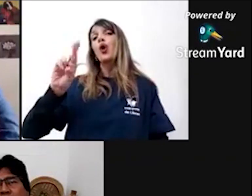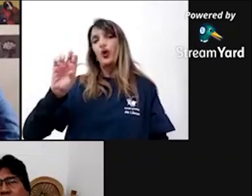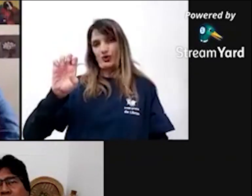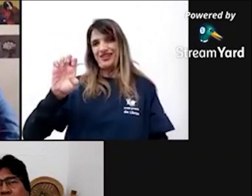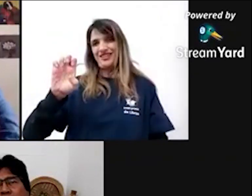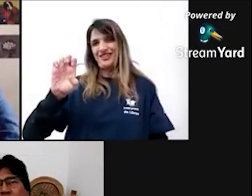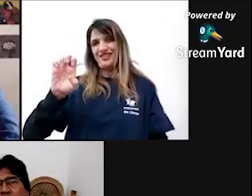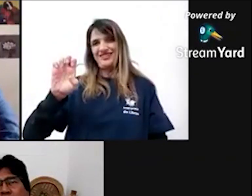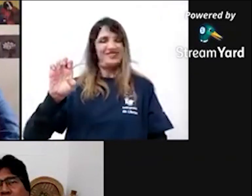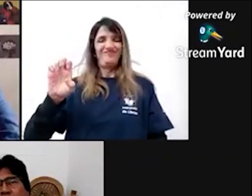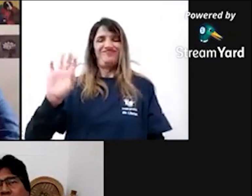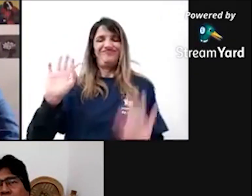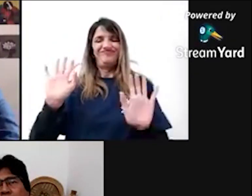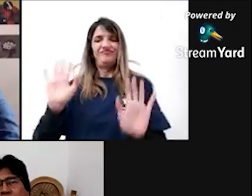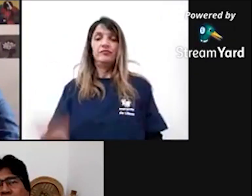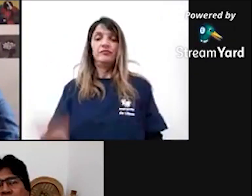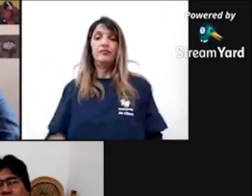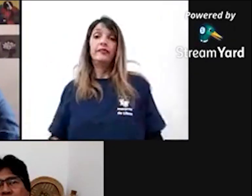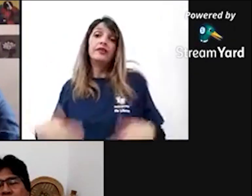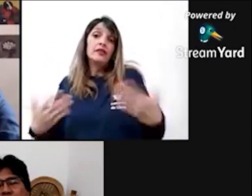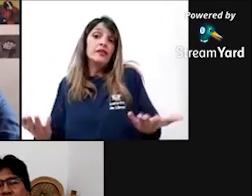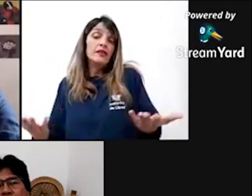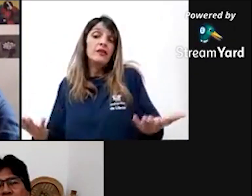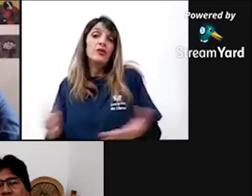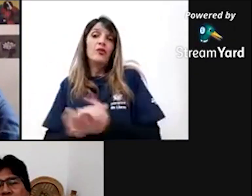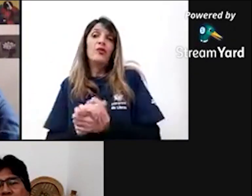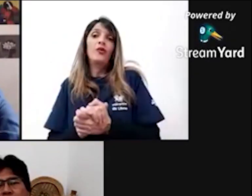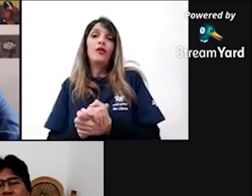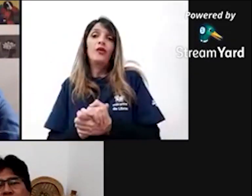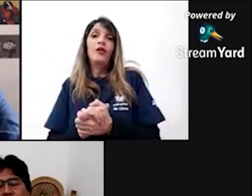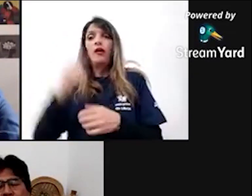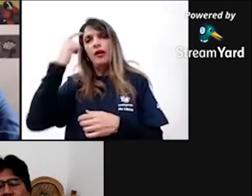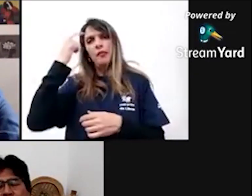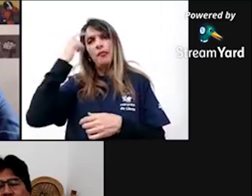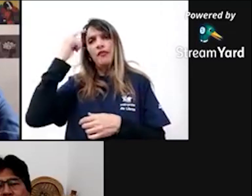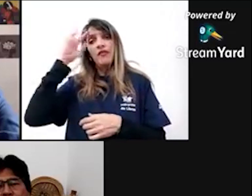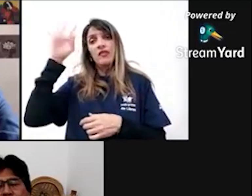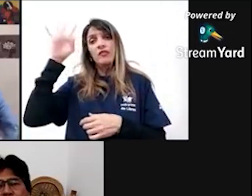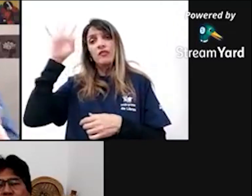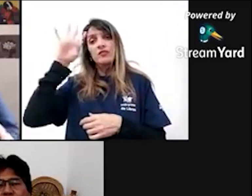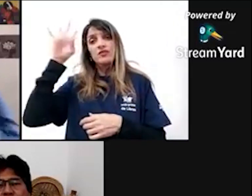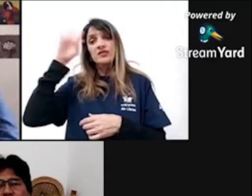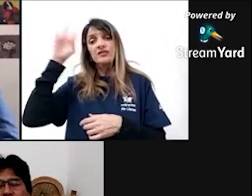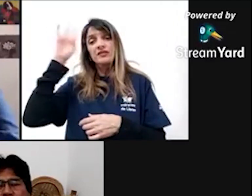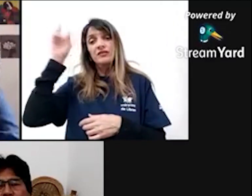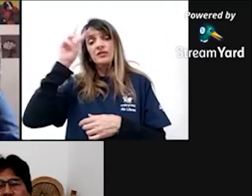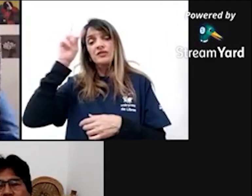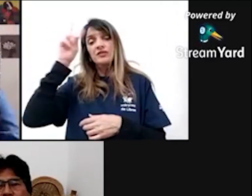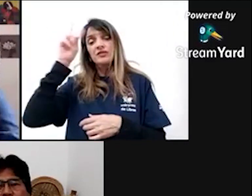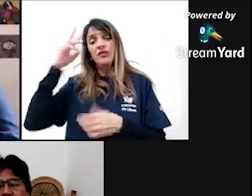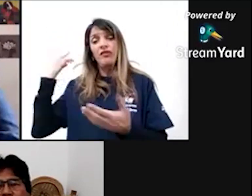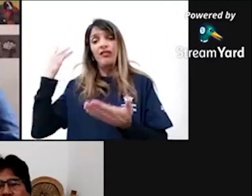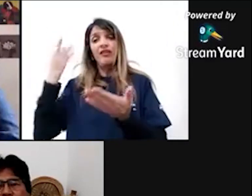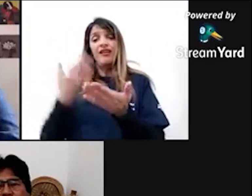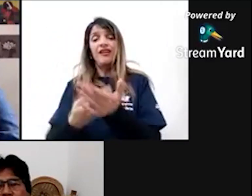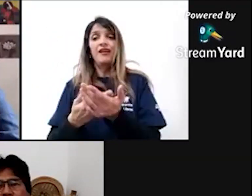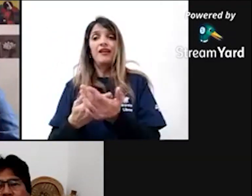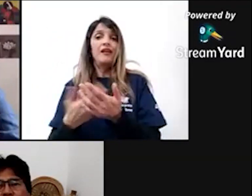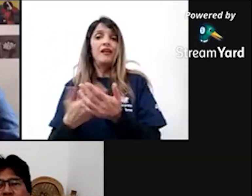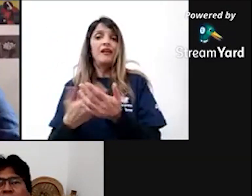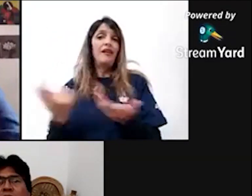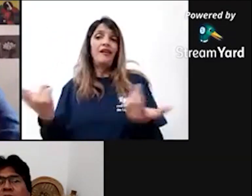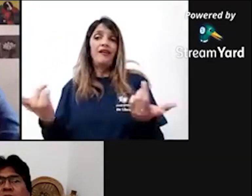reproduzir. E a gente acabou colocando no nosso imaginário histórico, todas essas